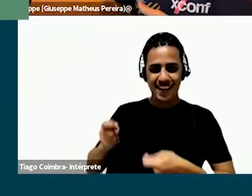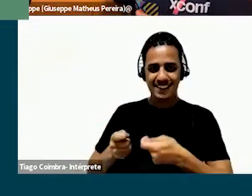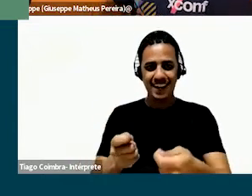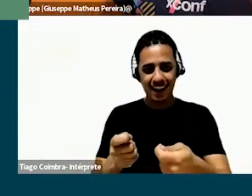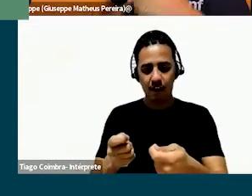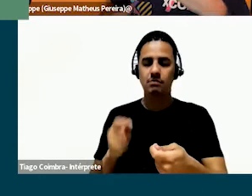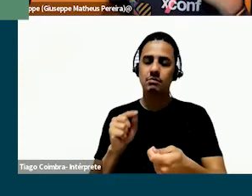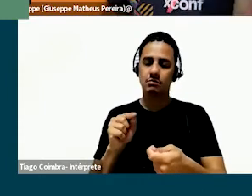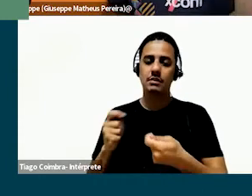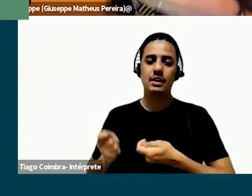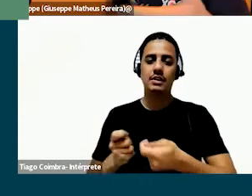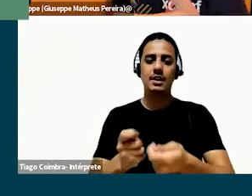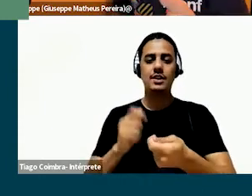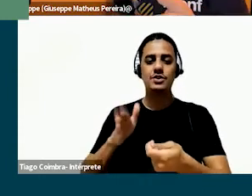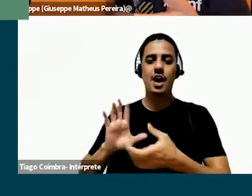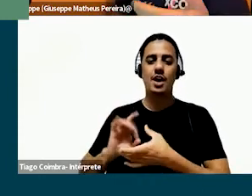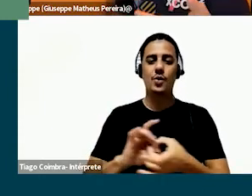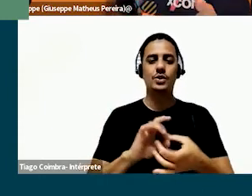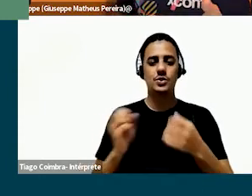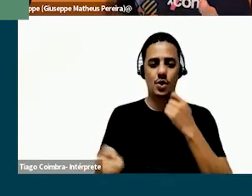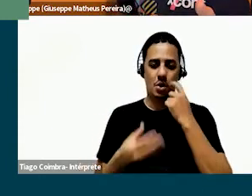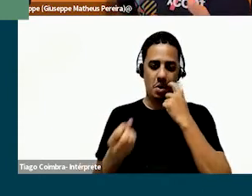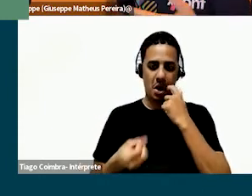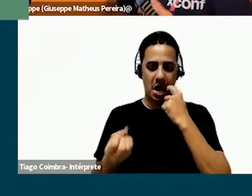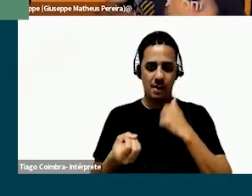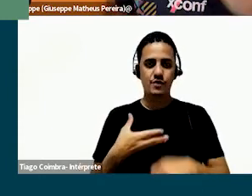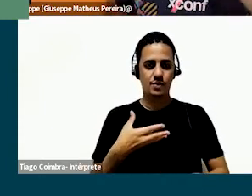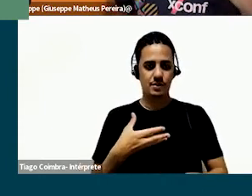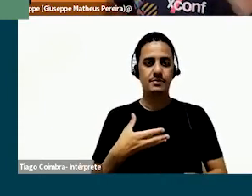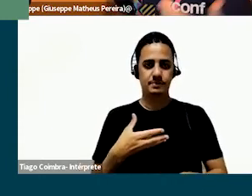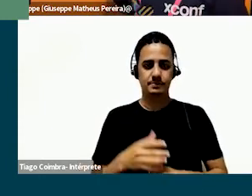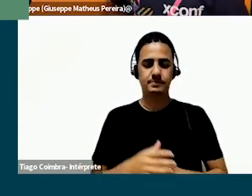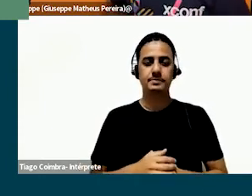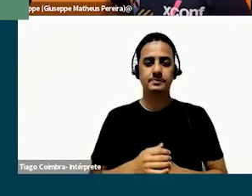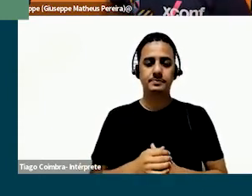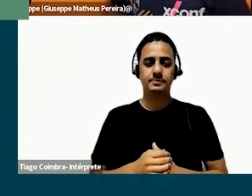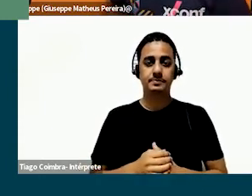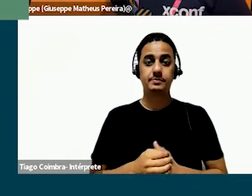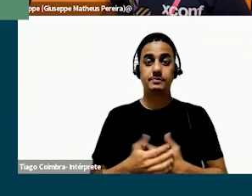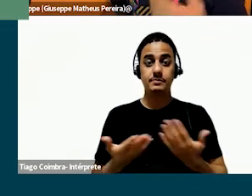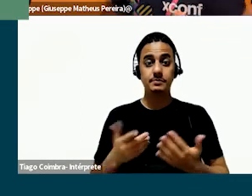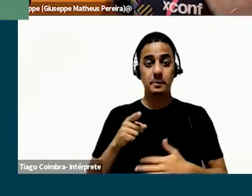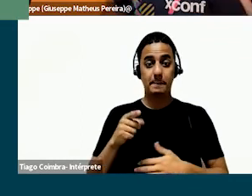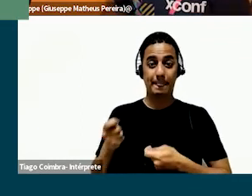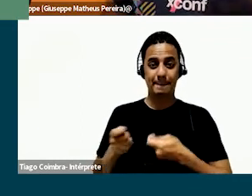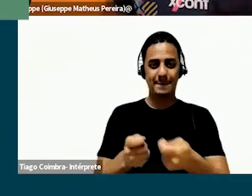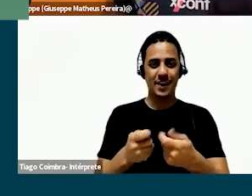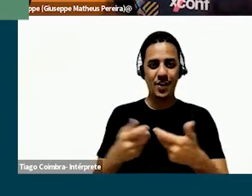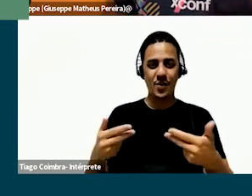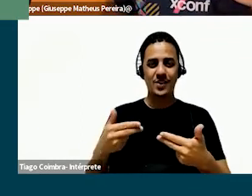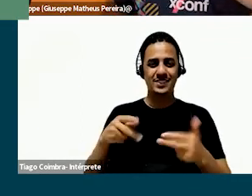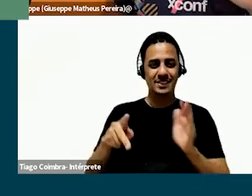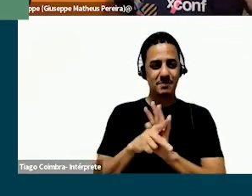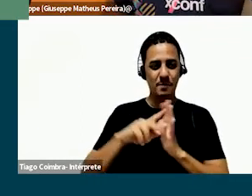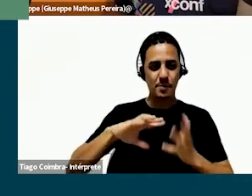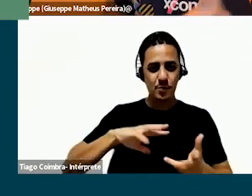entregar, você está entregando já num contexto desconhecido. Ou, não, ou mudou o contexto da próxima feature, né? Então, ao entregar coisas para o